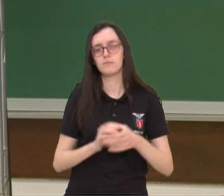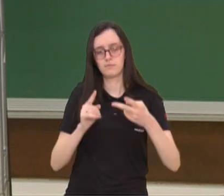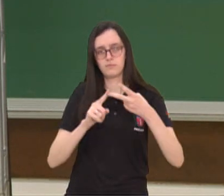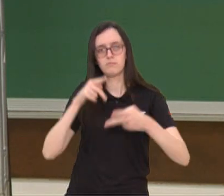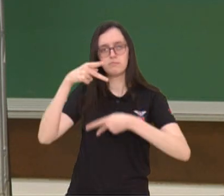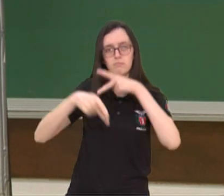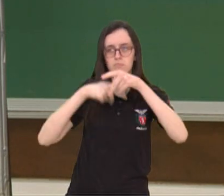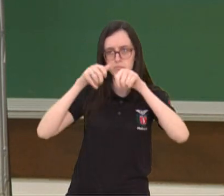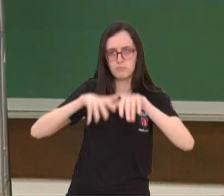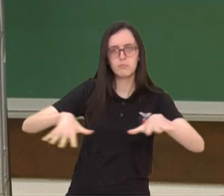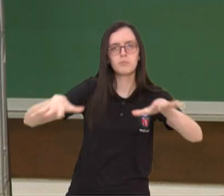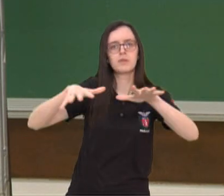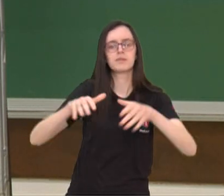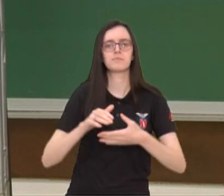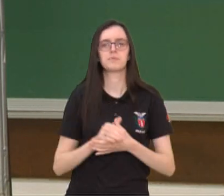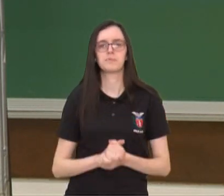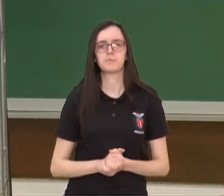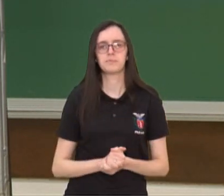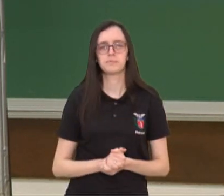É o populismo?